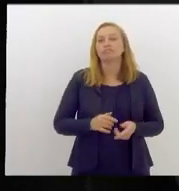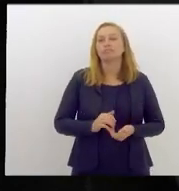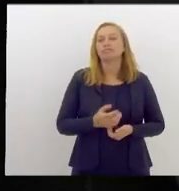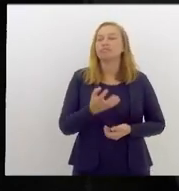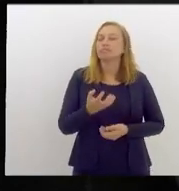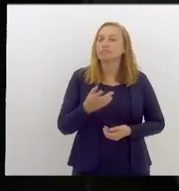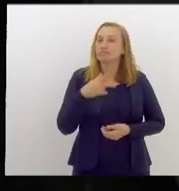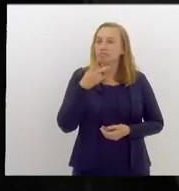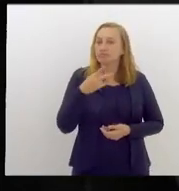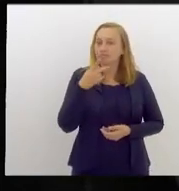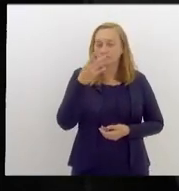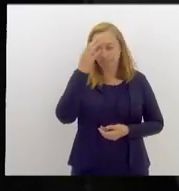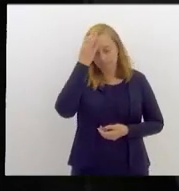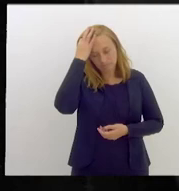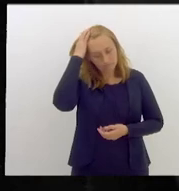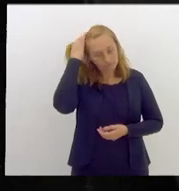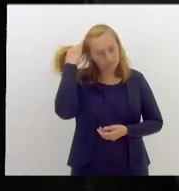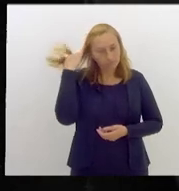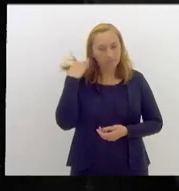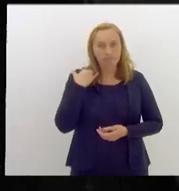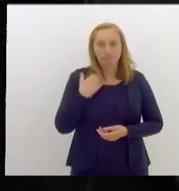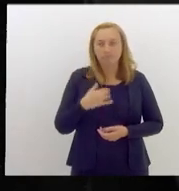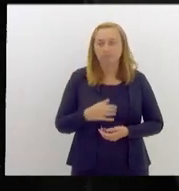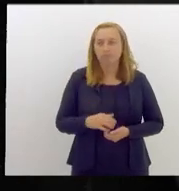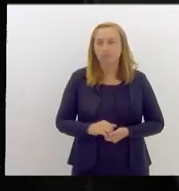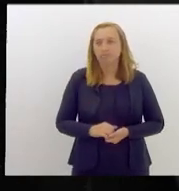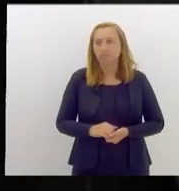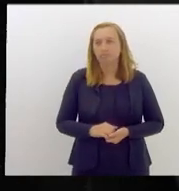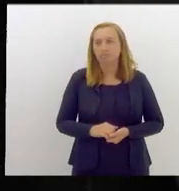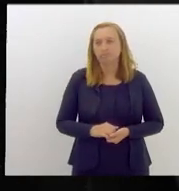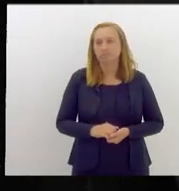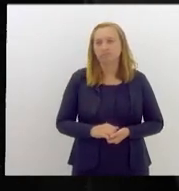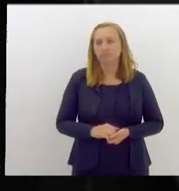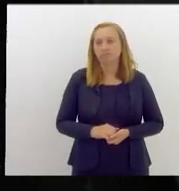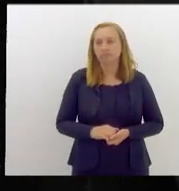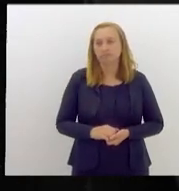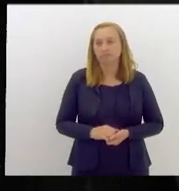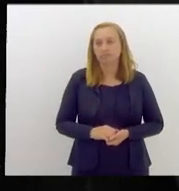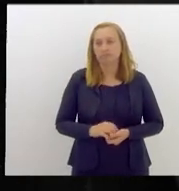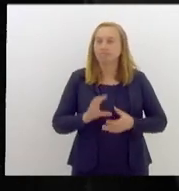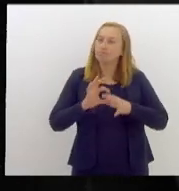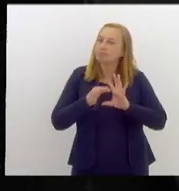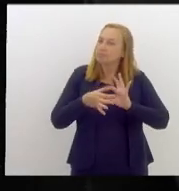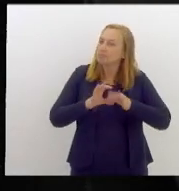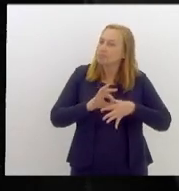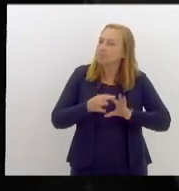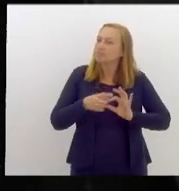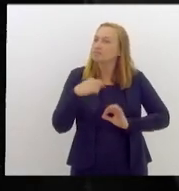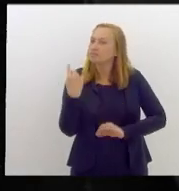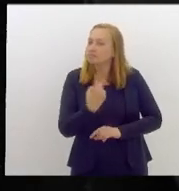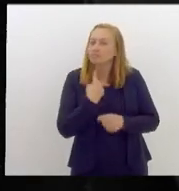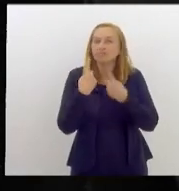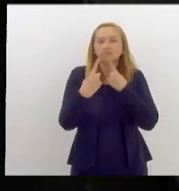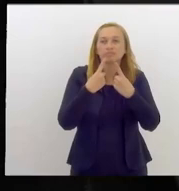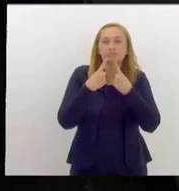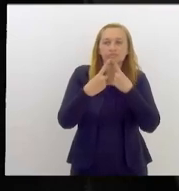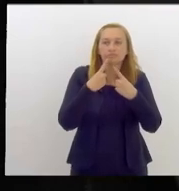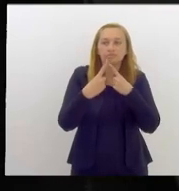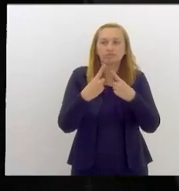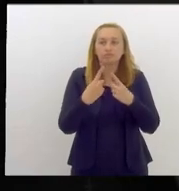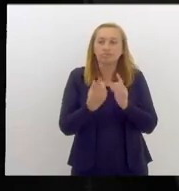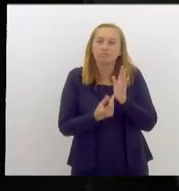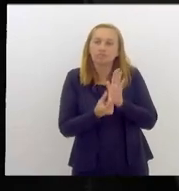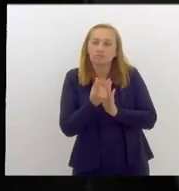eu queria falar Deputado Luiz Paulo do contexto em que a gente discute a peça